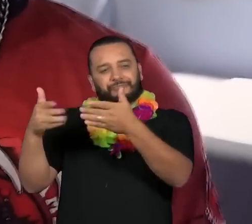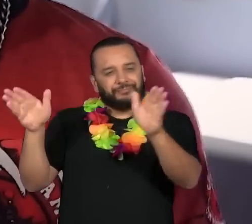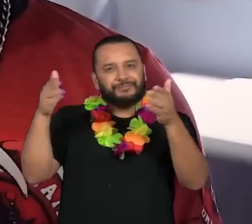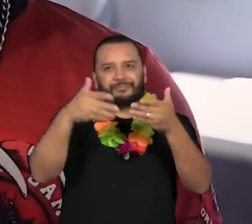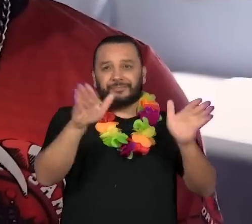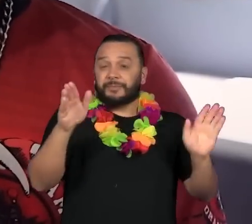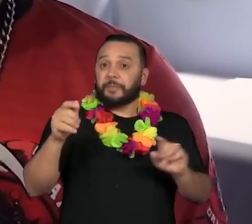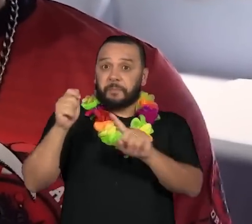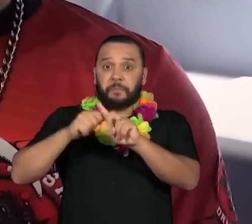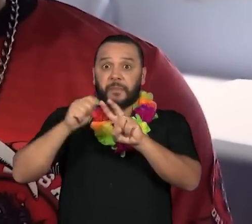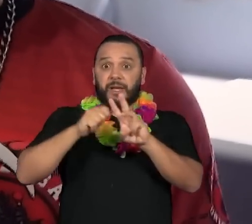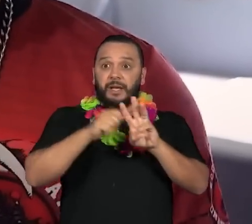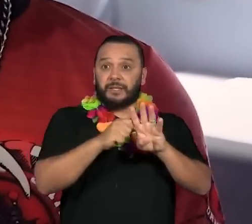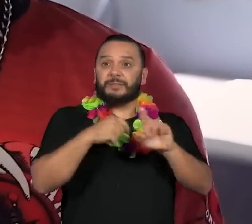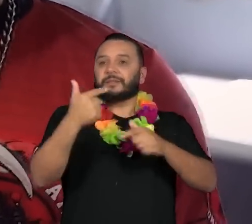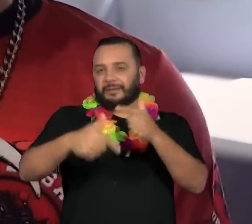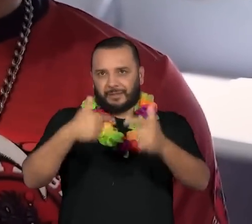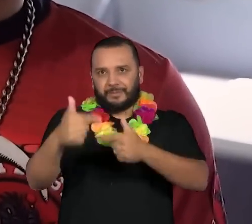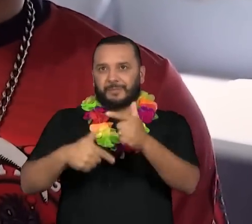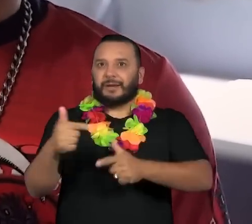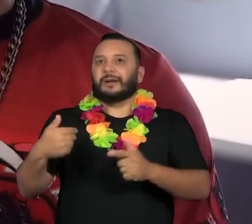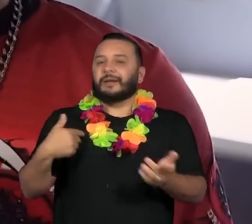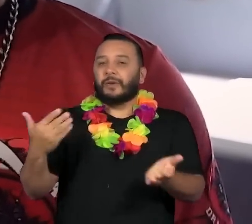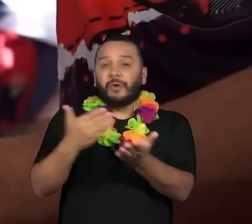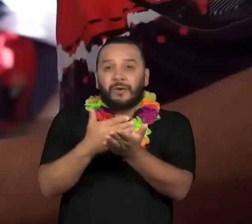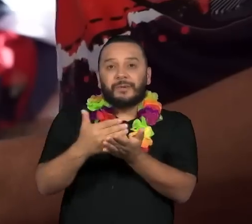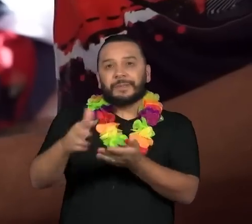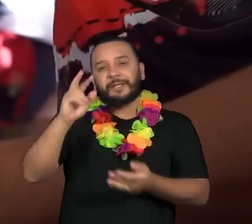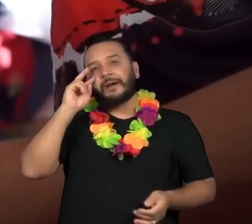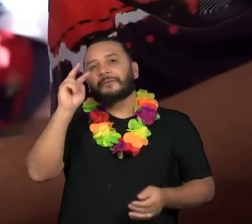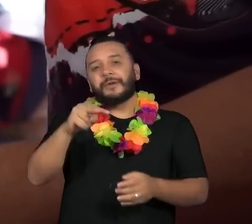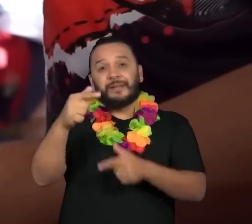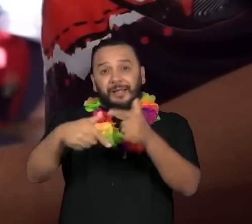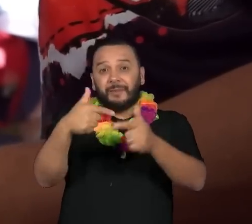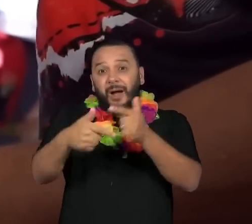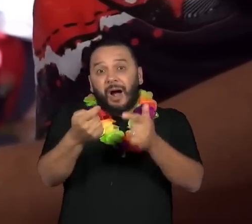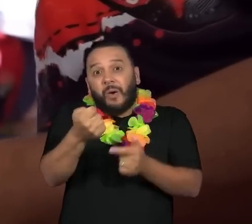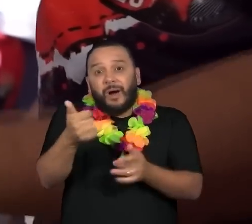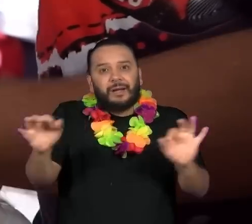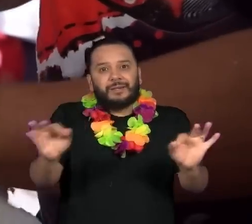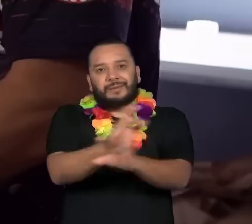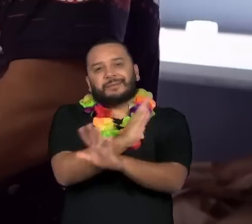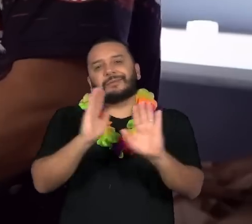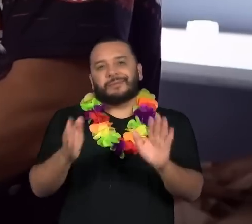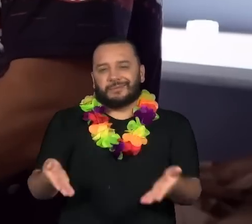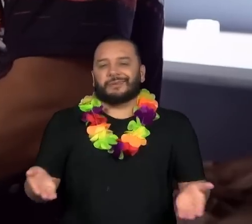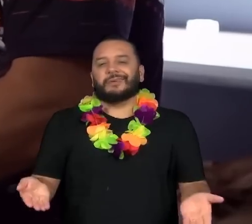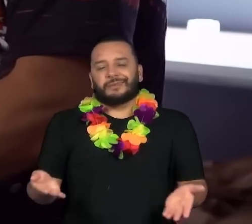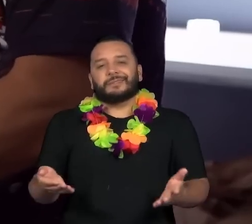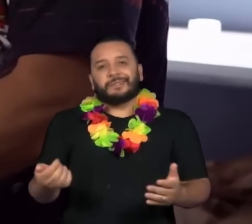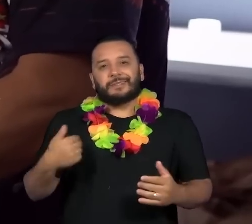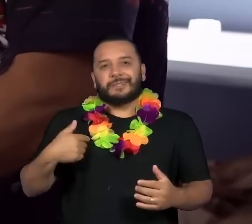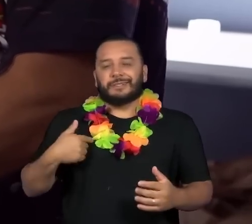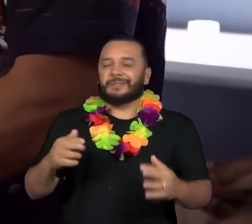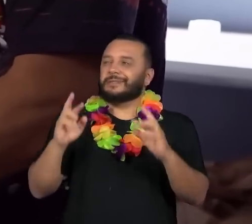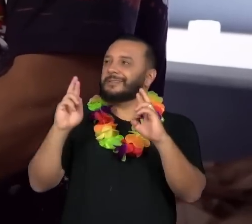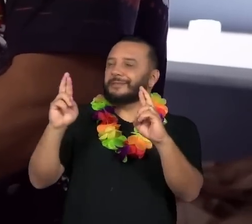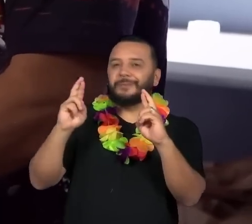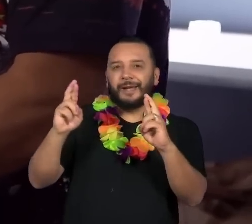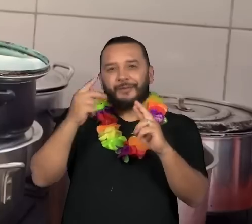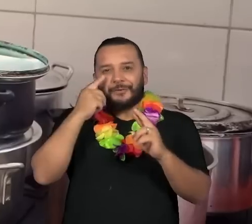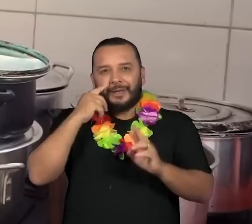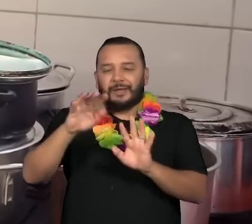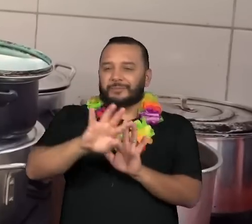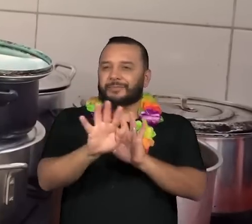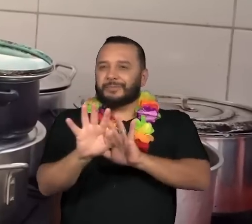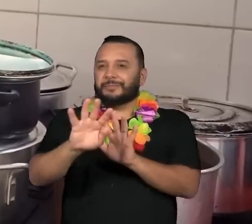meses de trabalho, né? Começar a ver os trabalhos finalizando. E esperar a hora de ver na concentração, né?